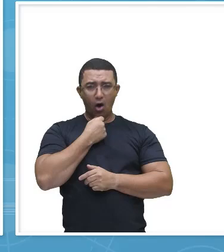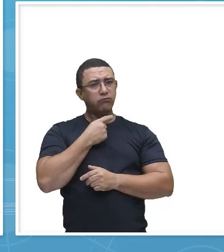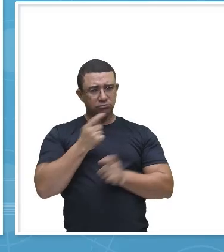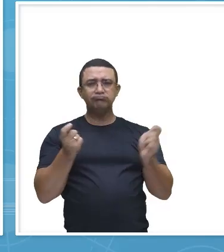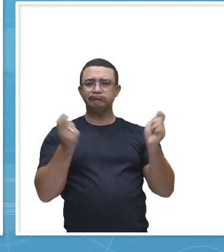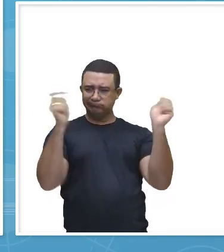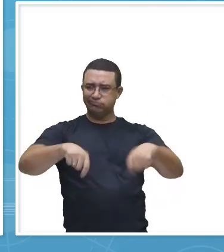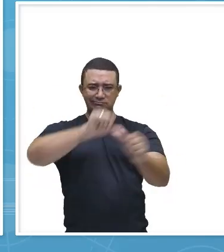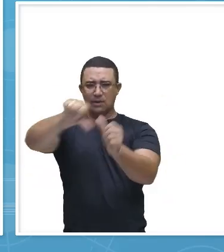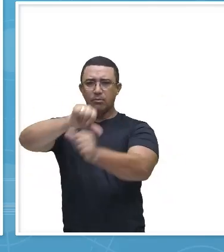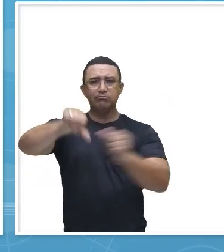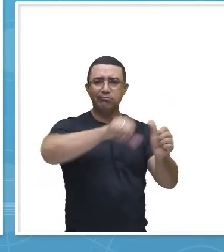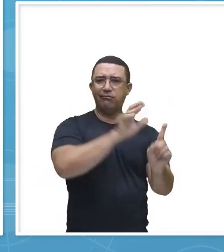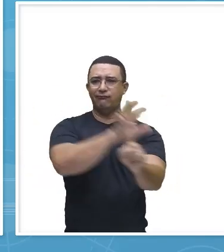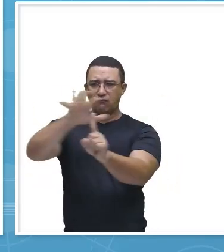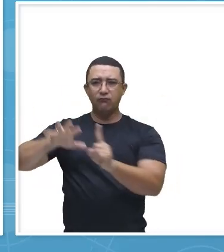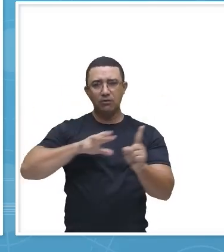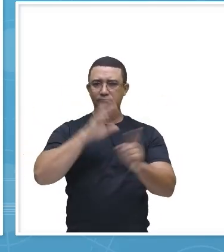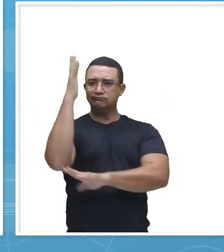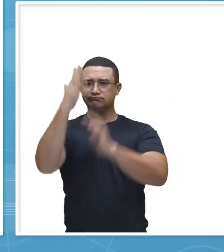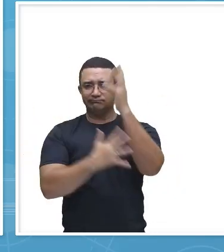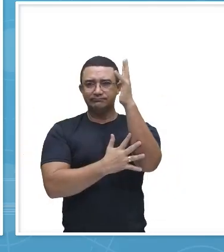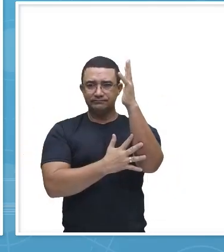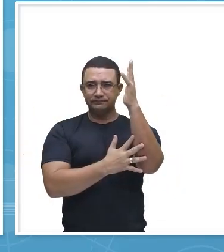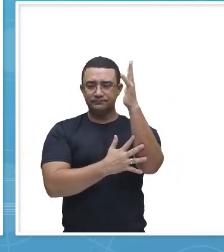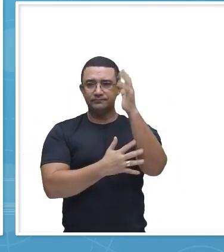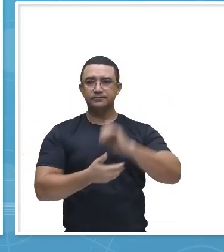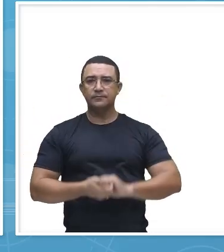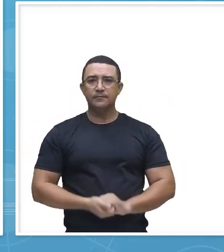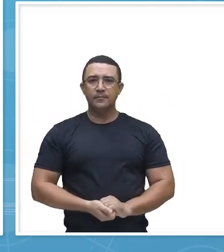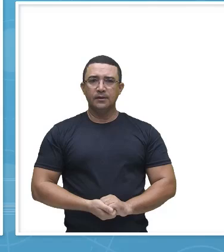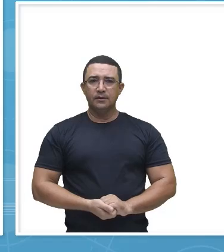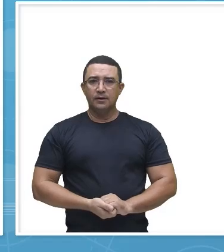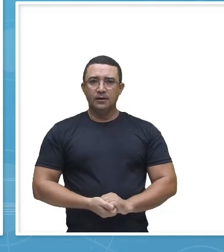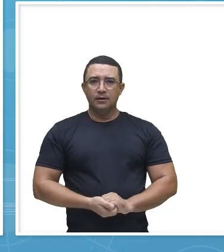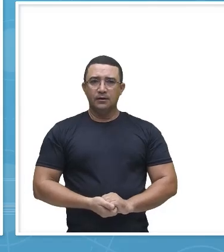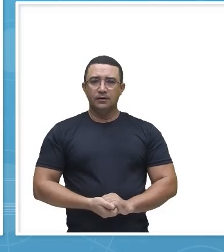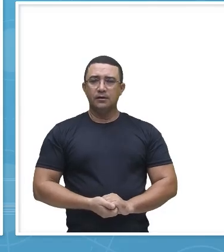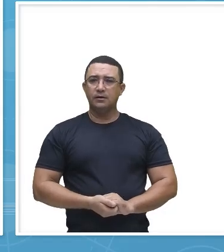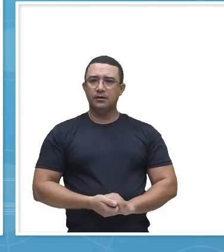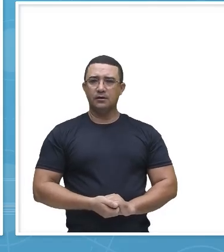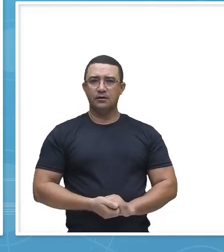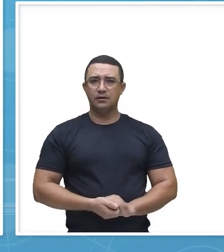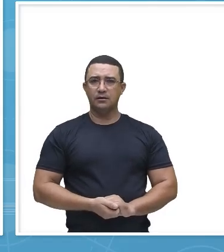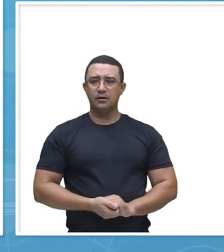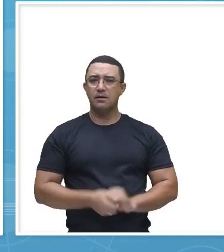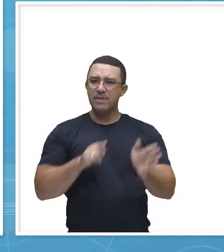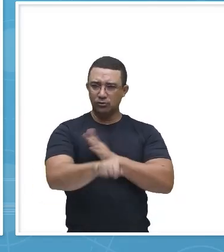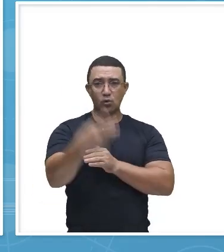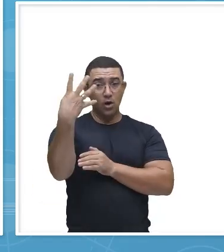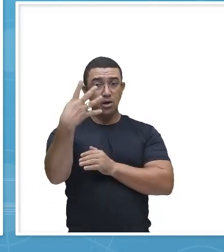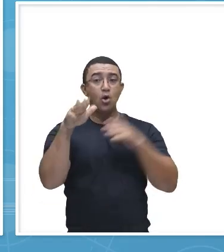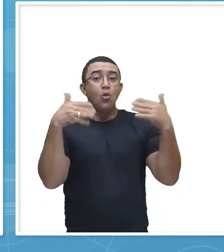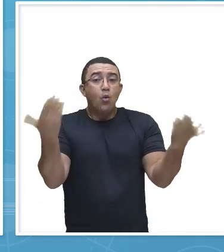homem também influencia na mudança da natureza. E a última questão, nós vimos aí, quais